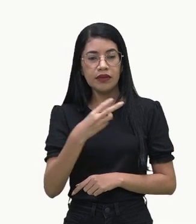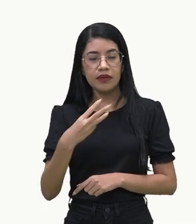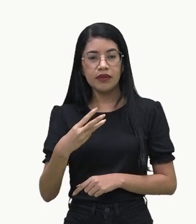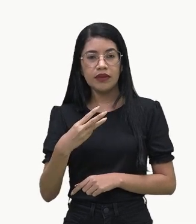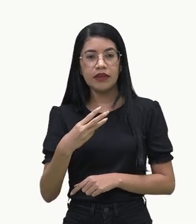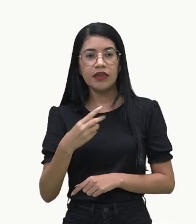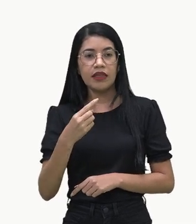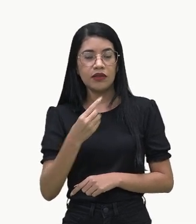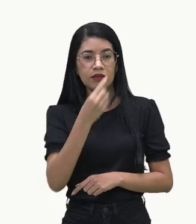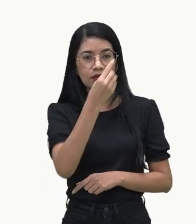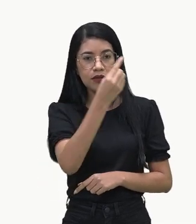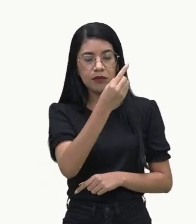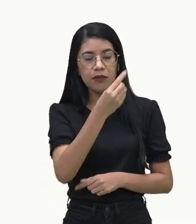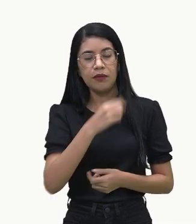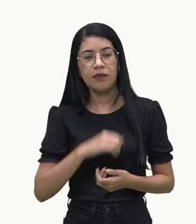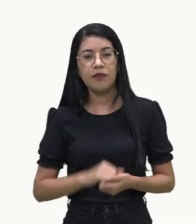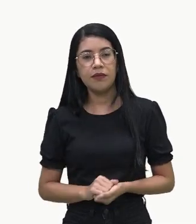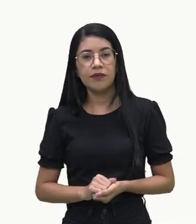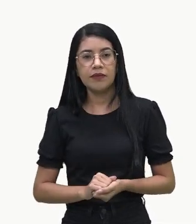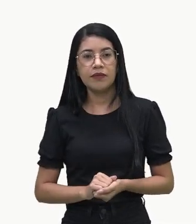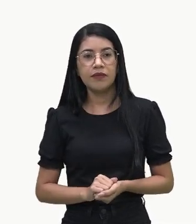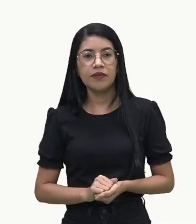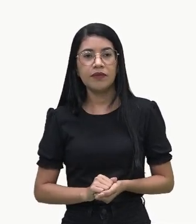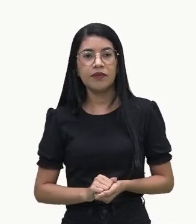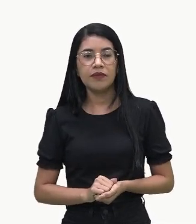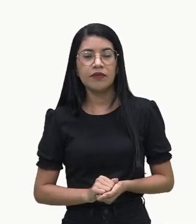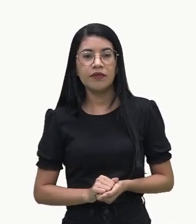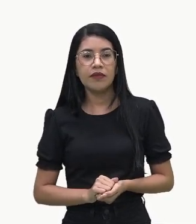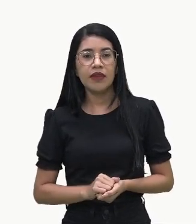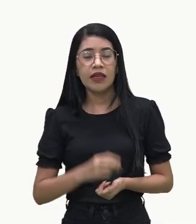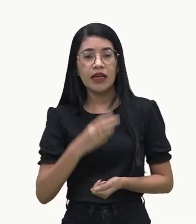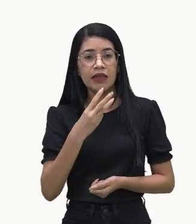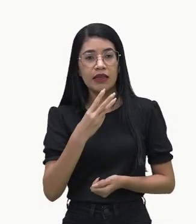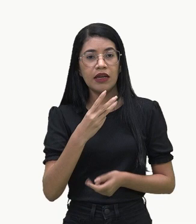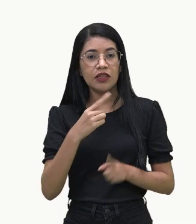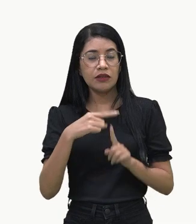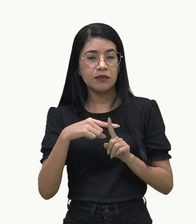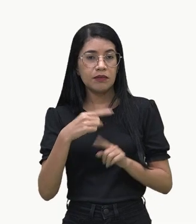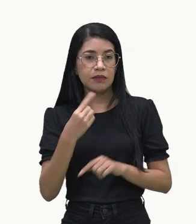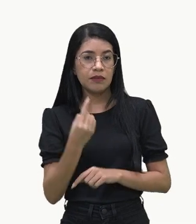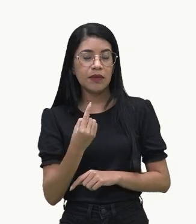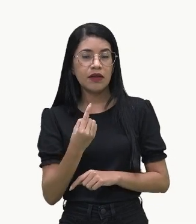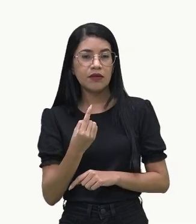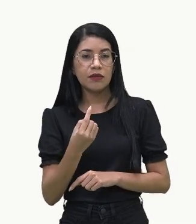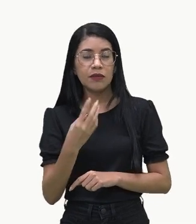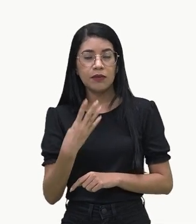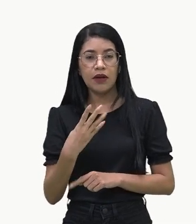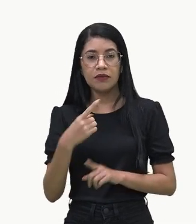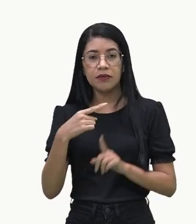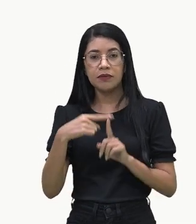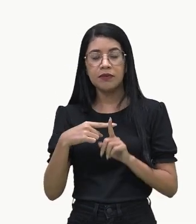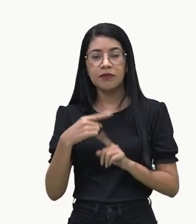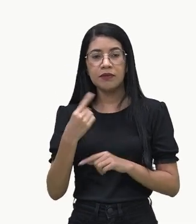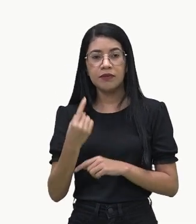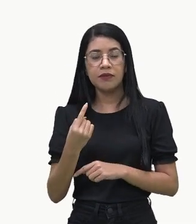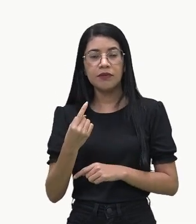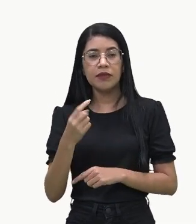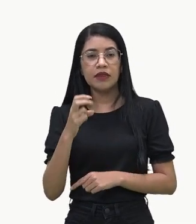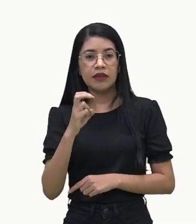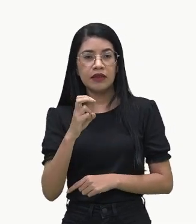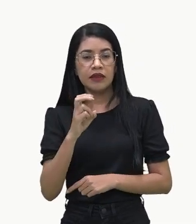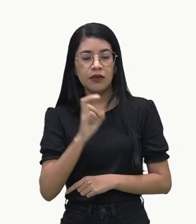13. Quem vem para cá? 1. 3 adicionado a 1, 4. 4 mais